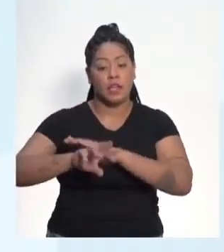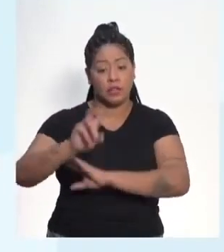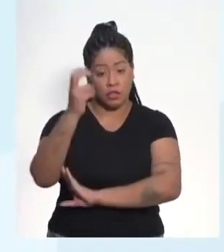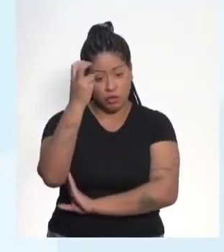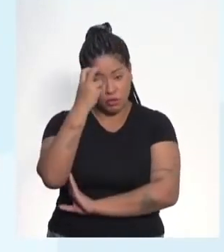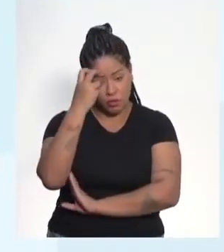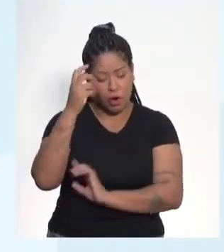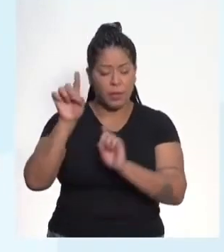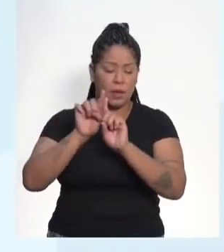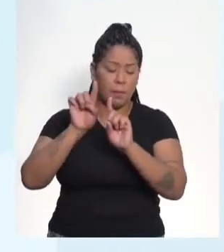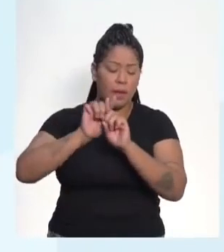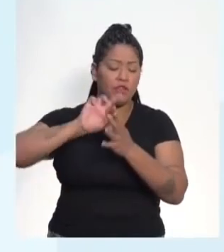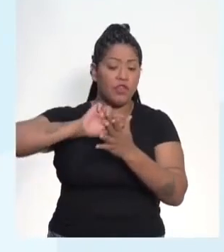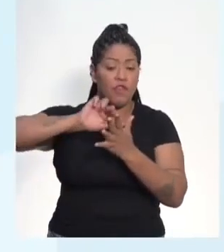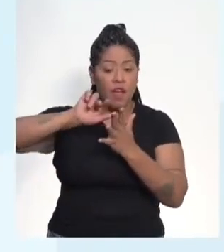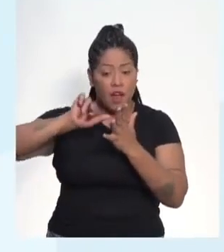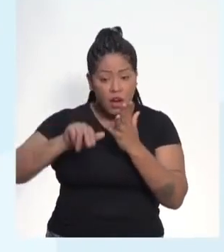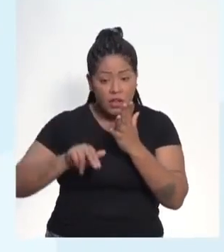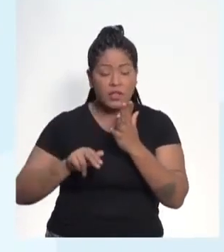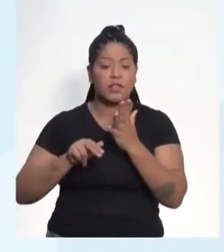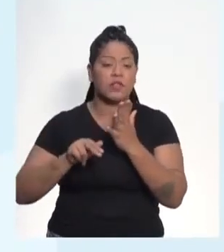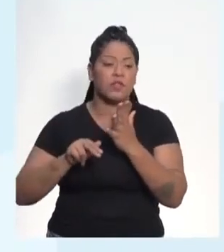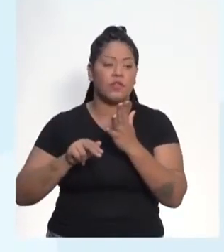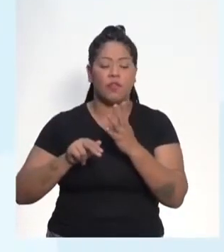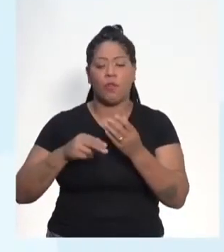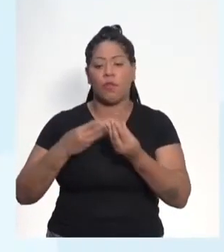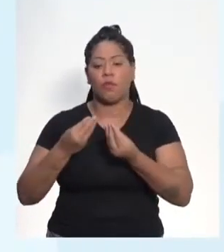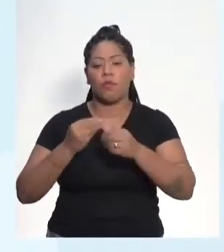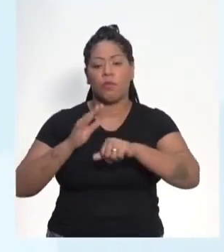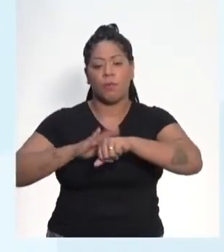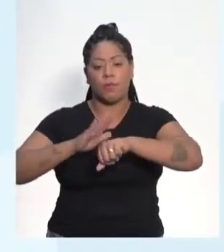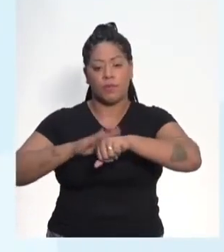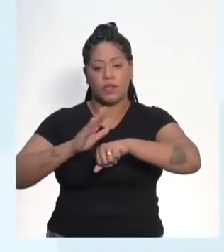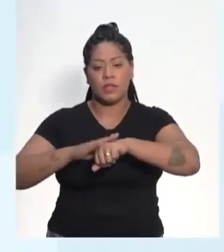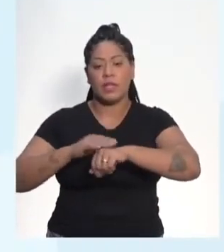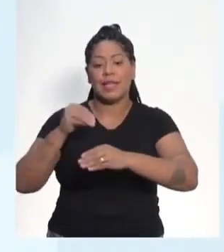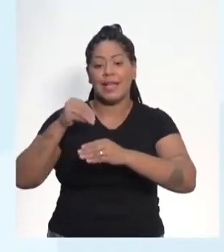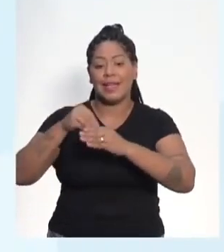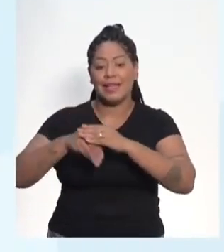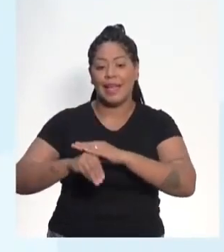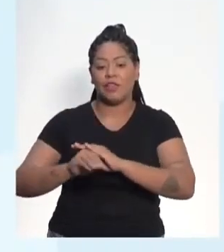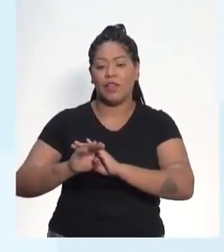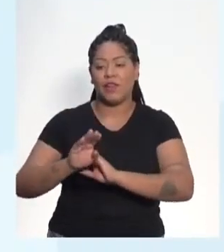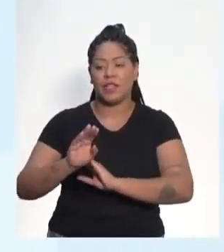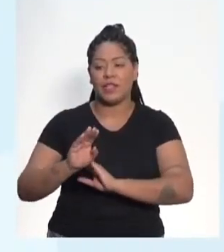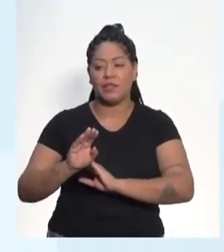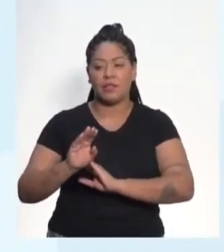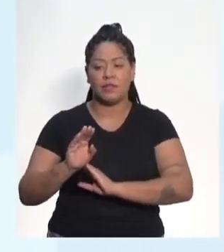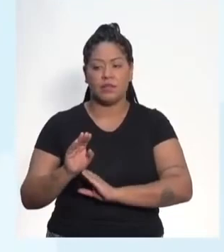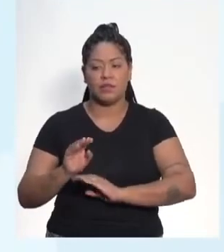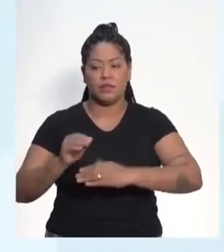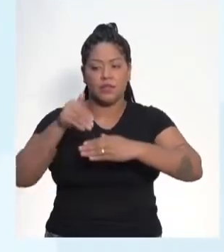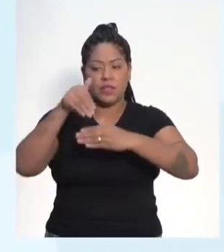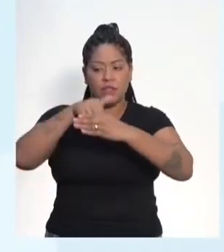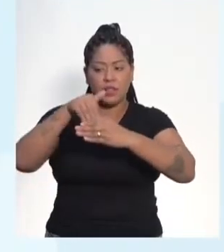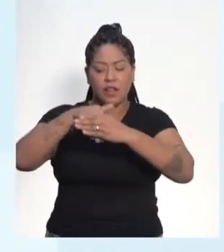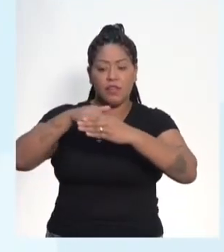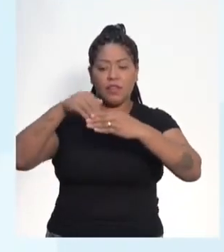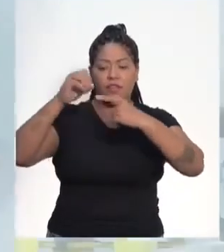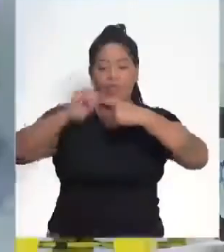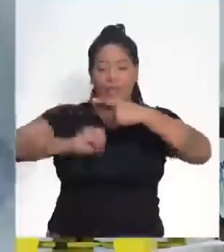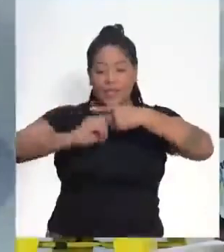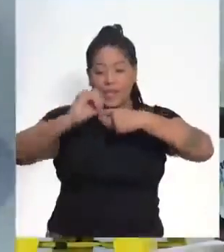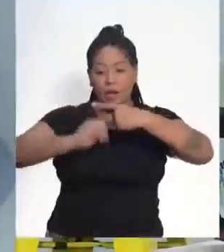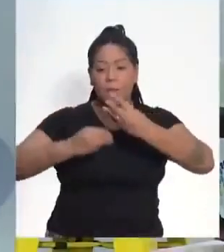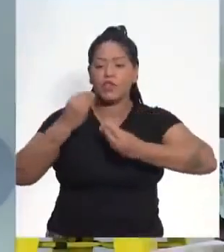outras maneiras, na forma de fração. E é essa a ideia. Mas pensando assim, mas que outras maneiras de se representar